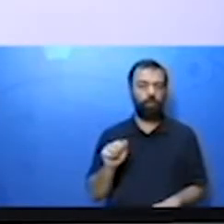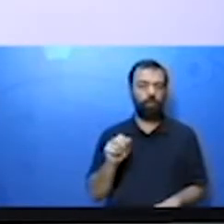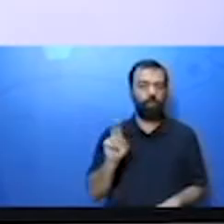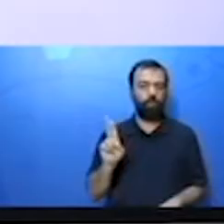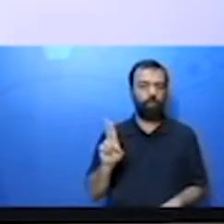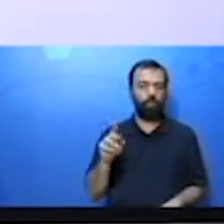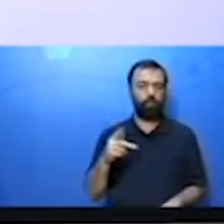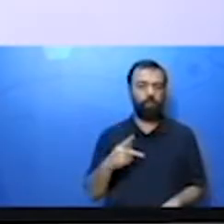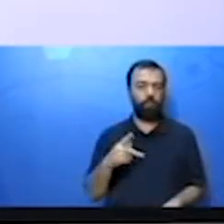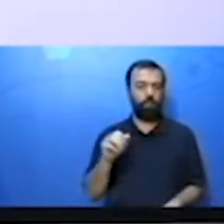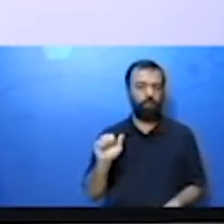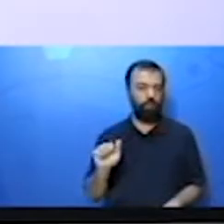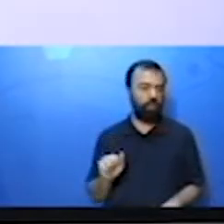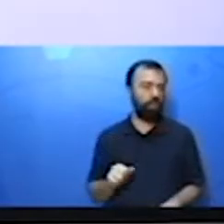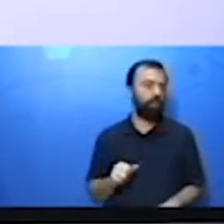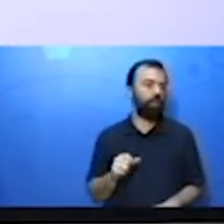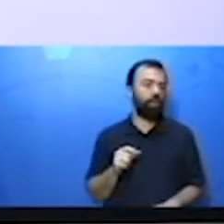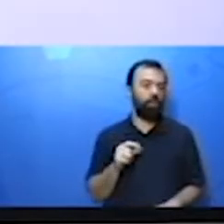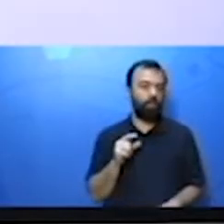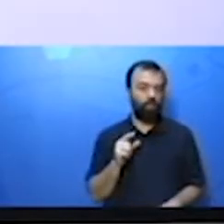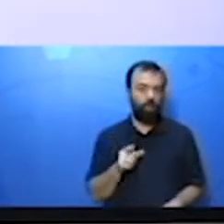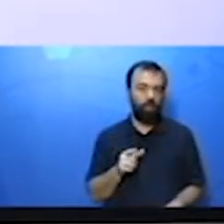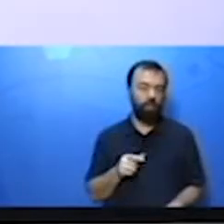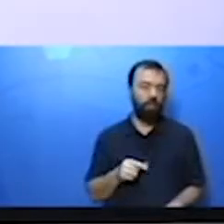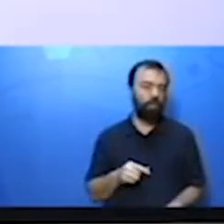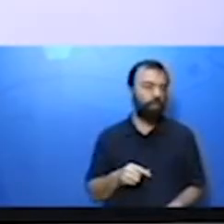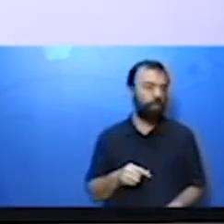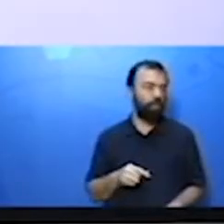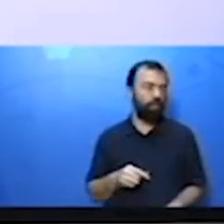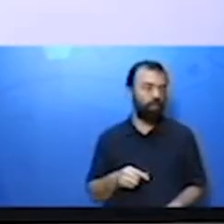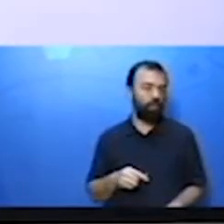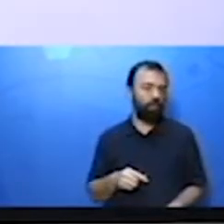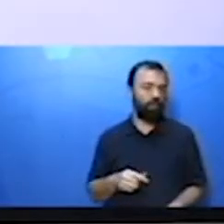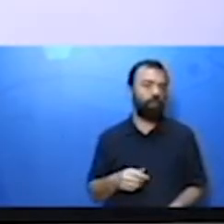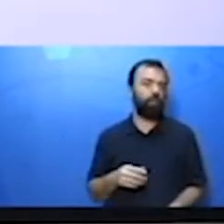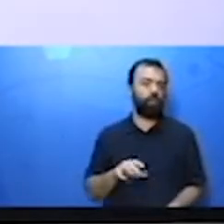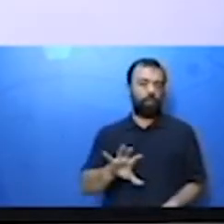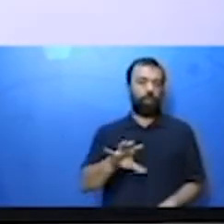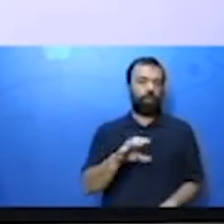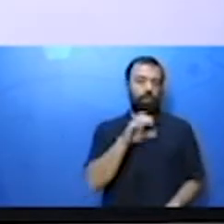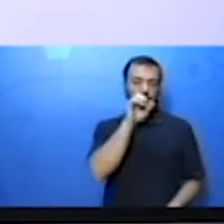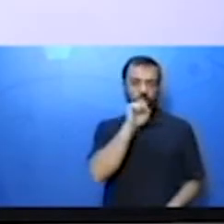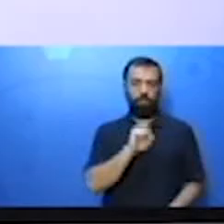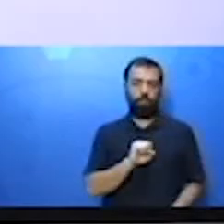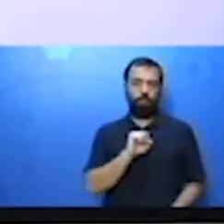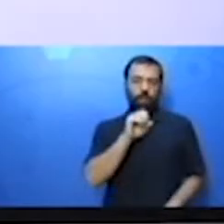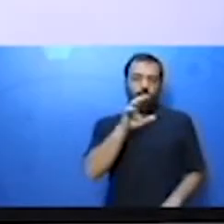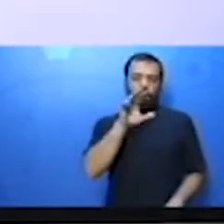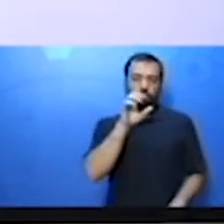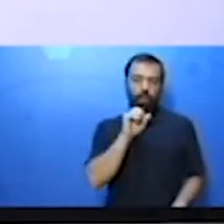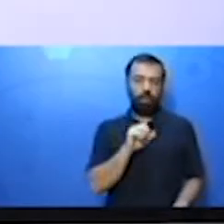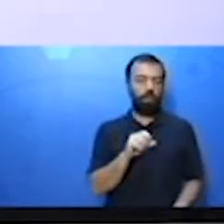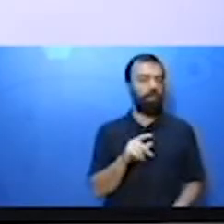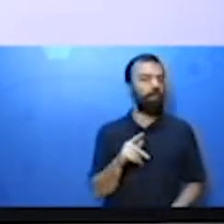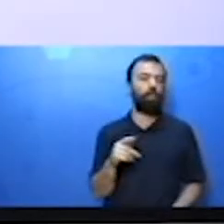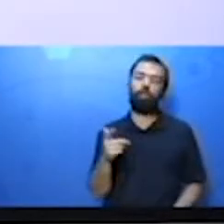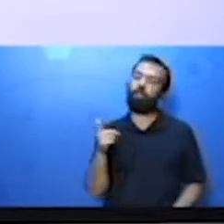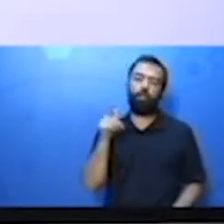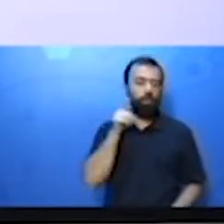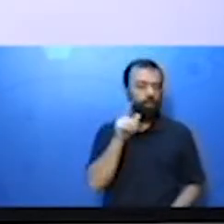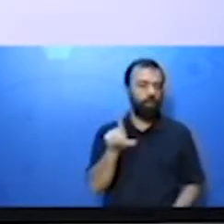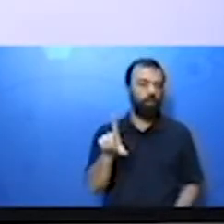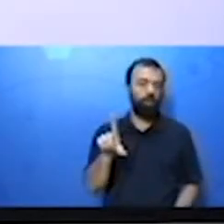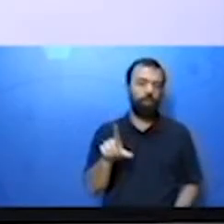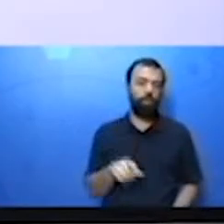Isto é, quando sentir que a respiração já não é suficiente, já não consegue conversar, realizar